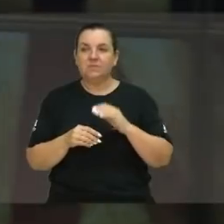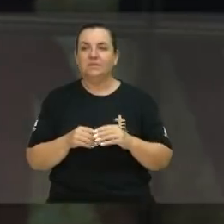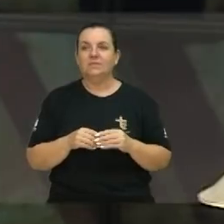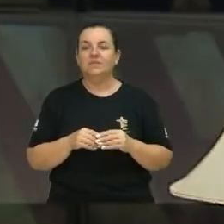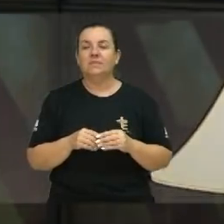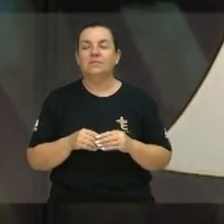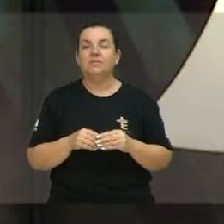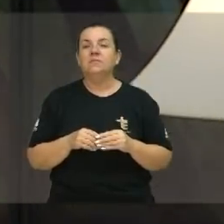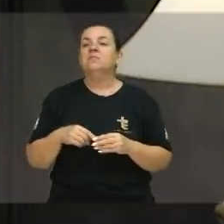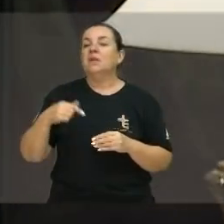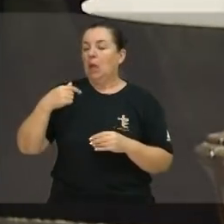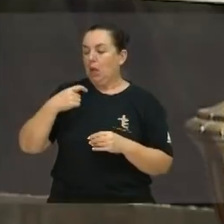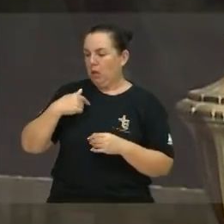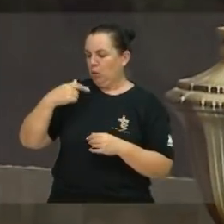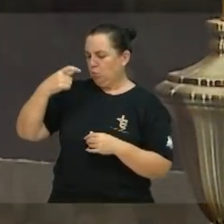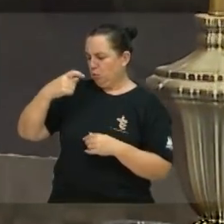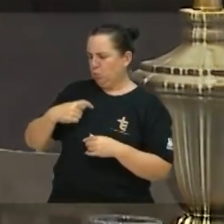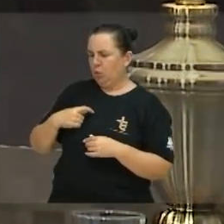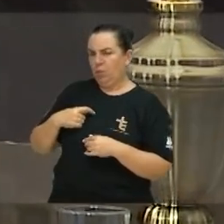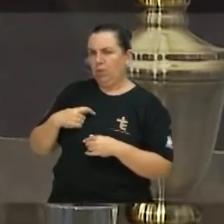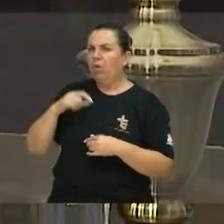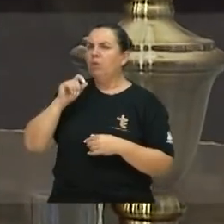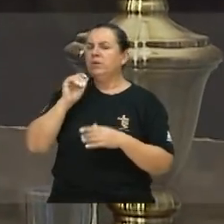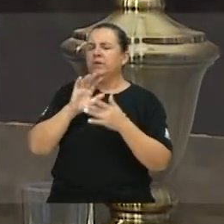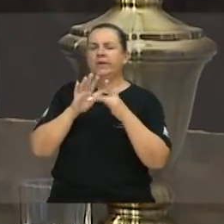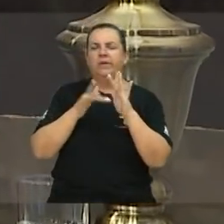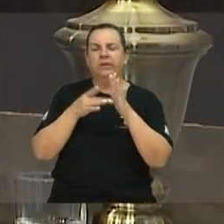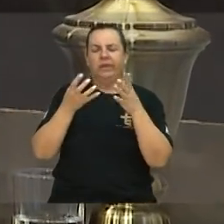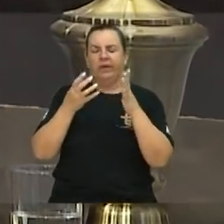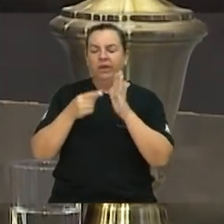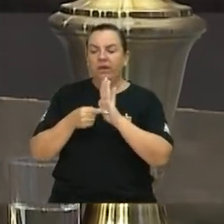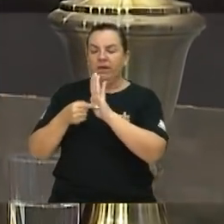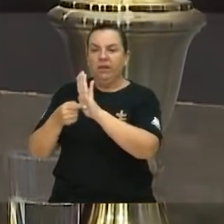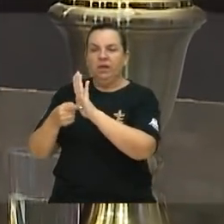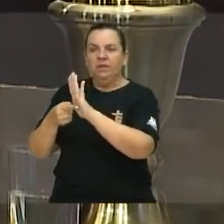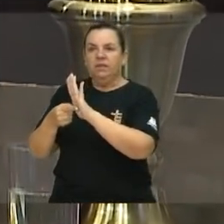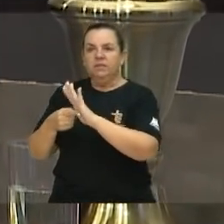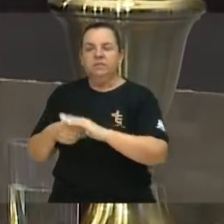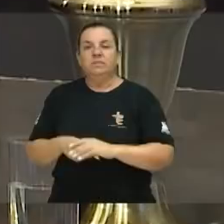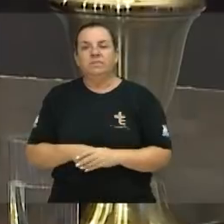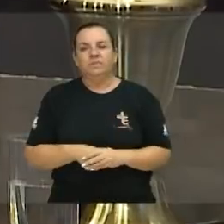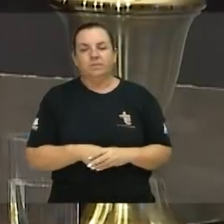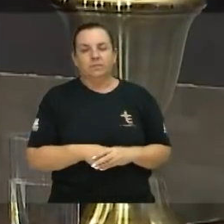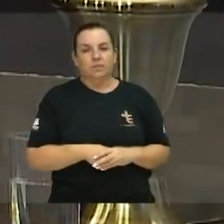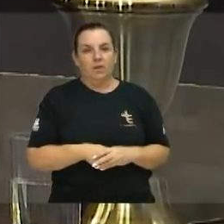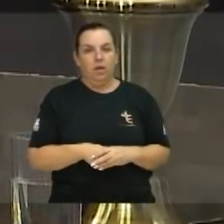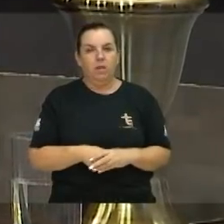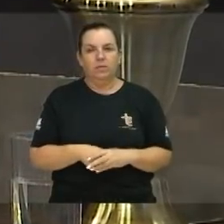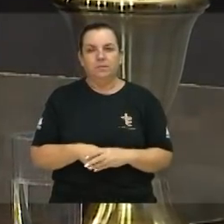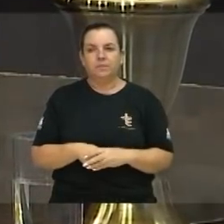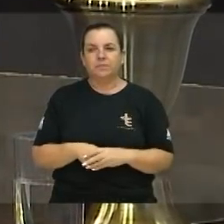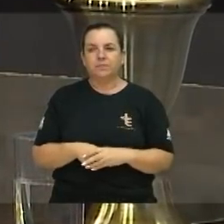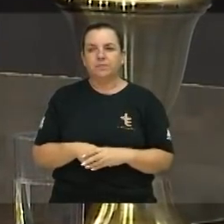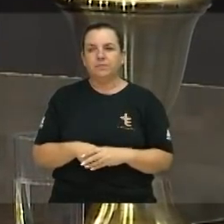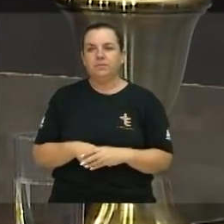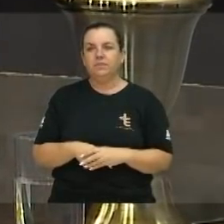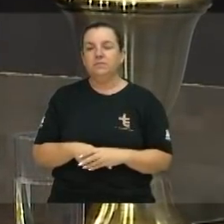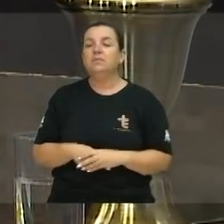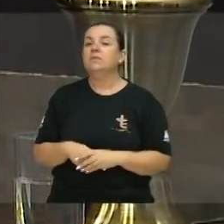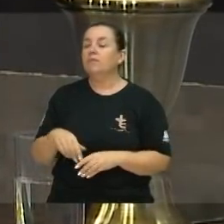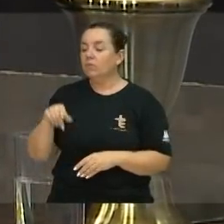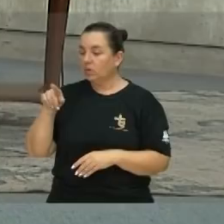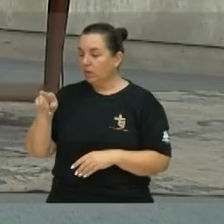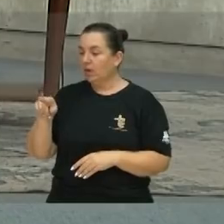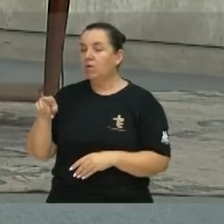olá eu sou o que pretende é e começa a